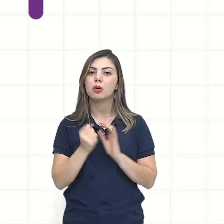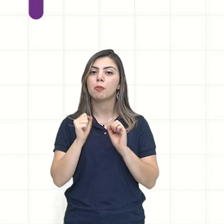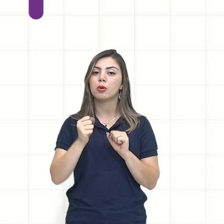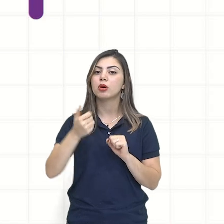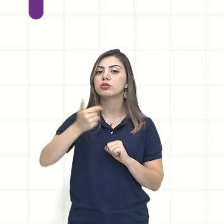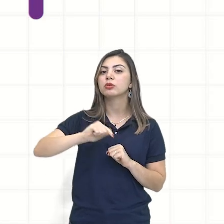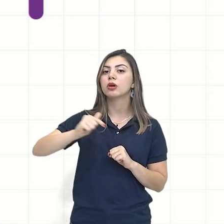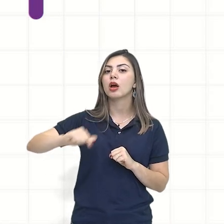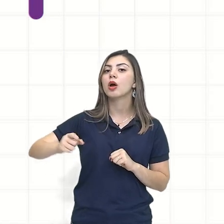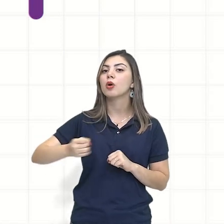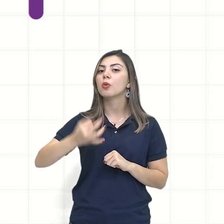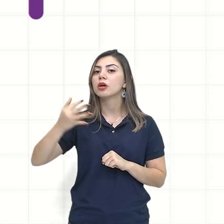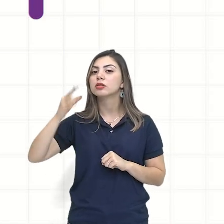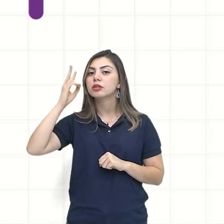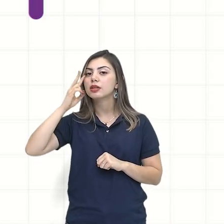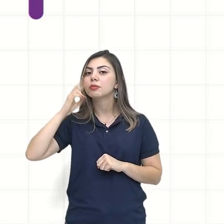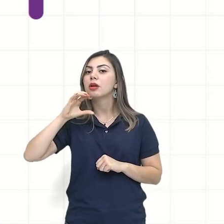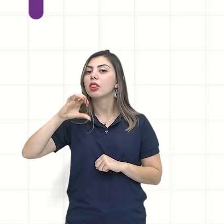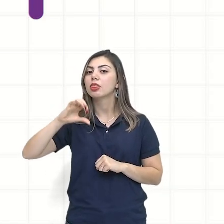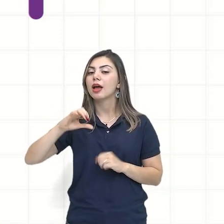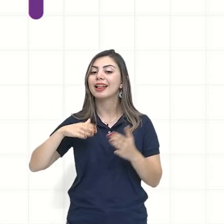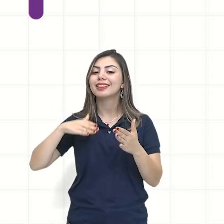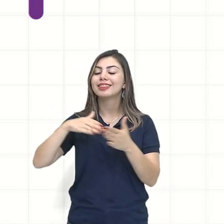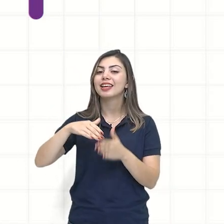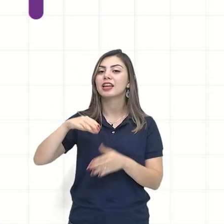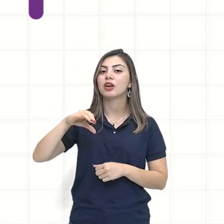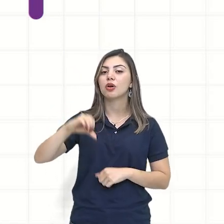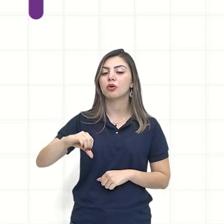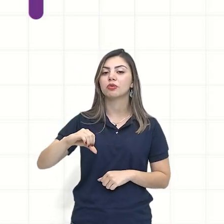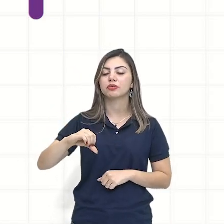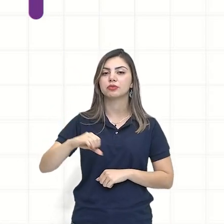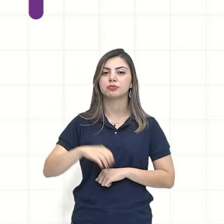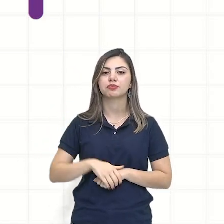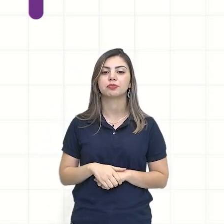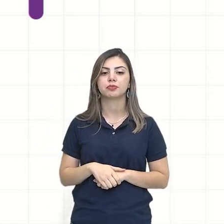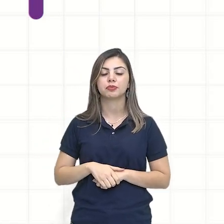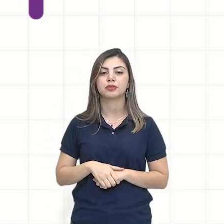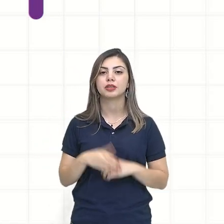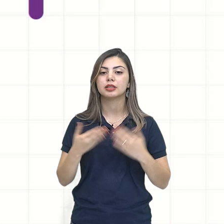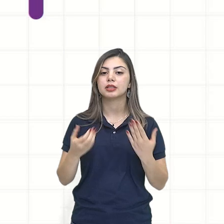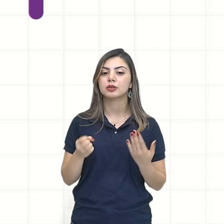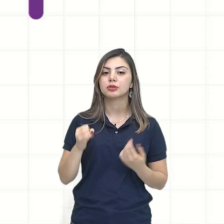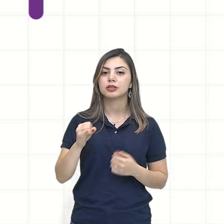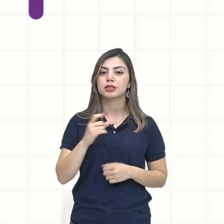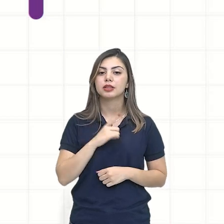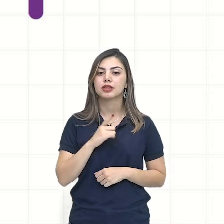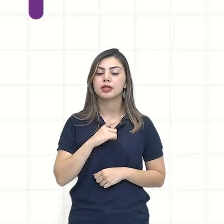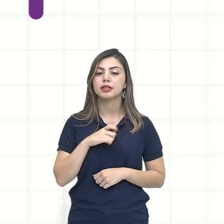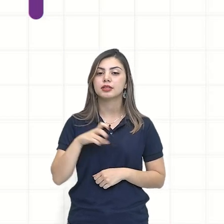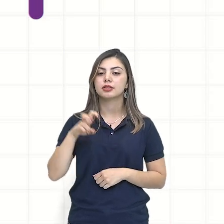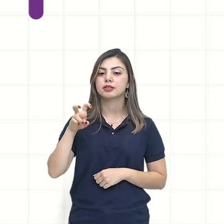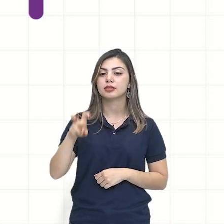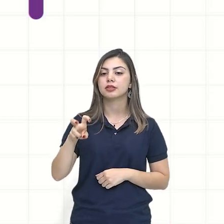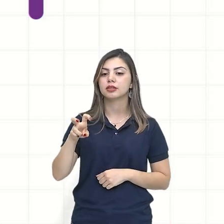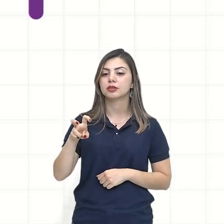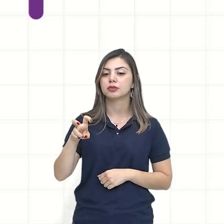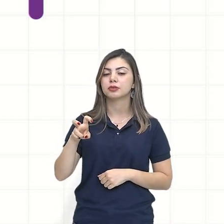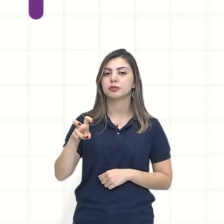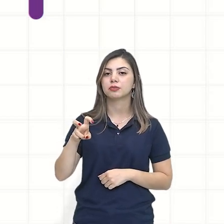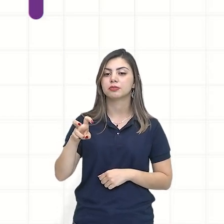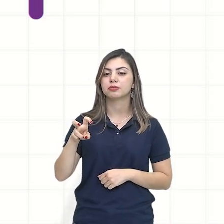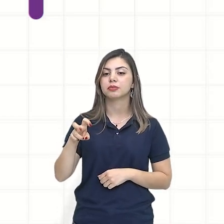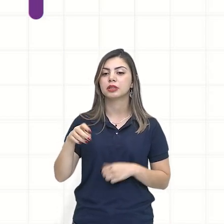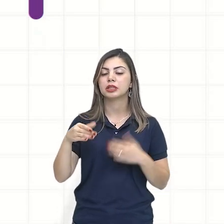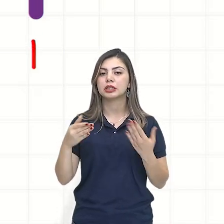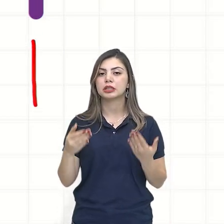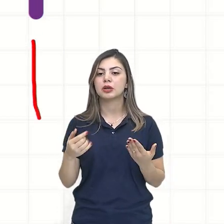repetidos quantas vezes? 9 vezes. Então, se eu tivesse aqui 5 bastões, 1, 2, 3, 4,